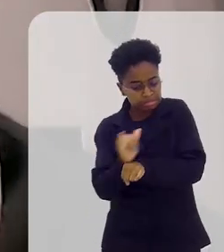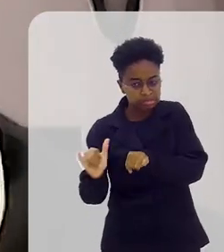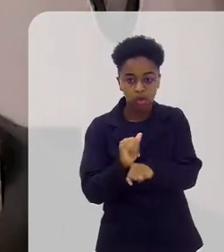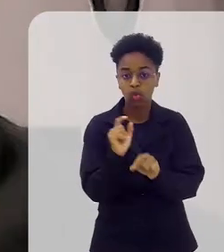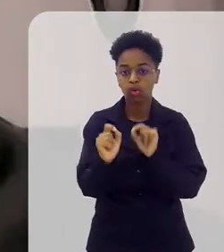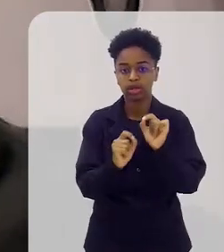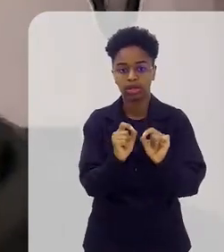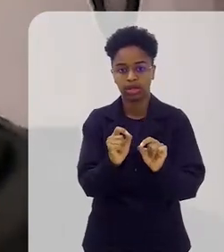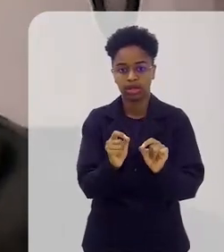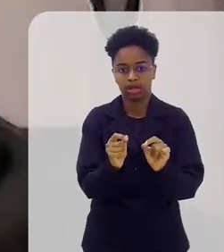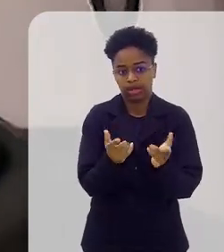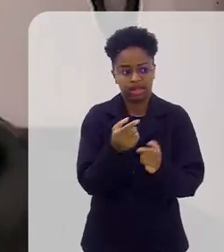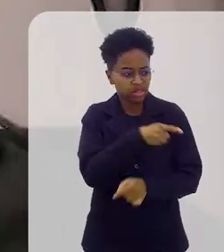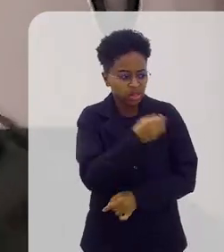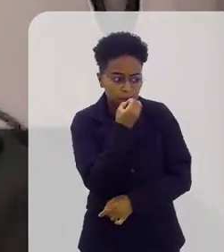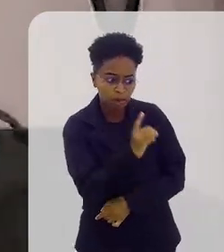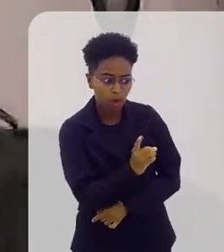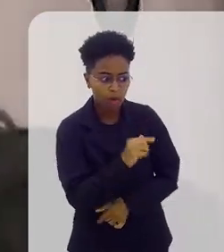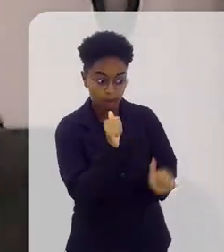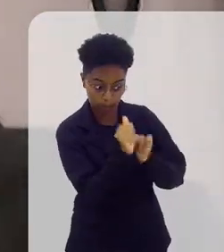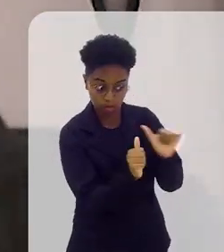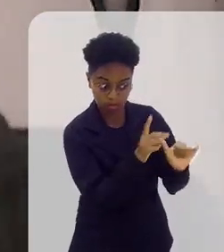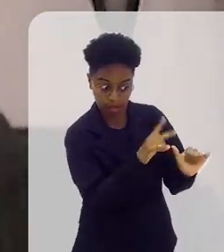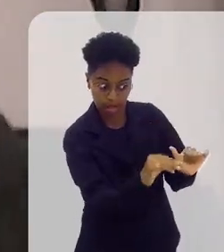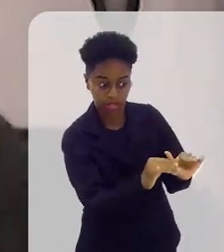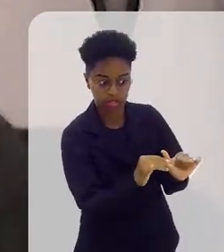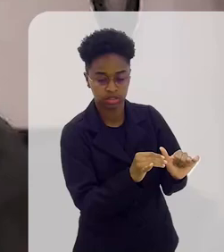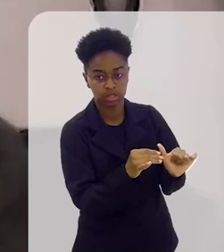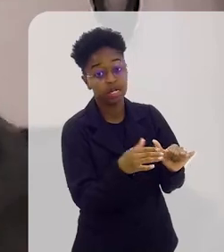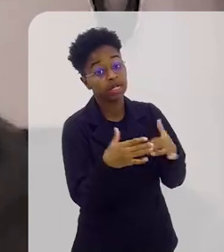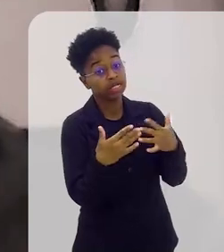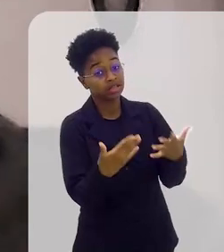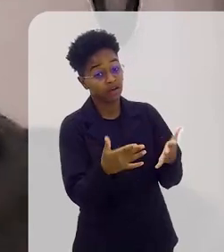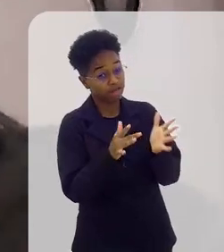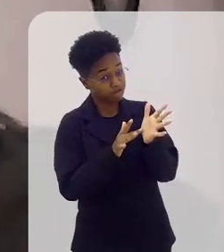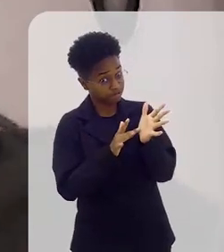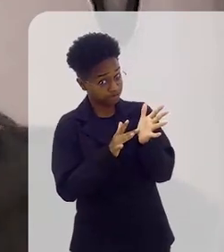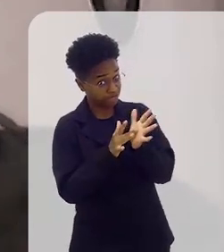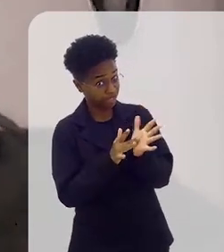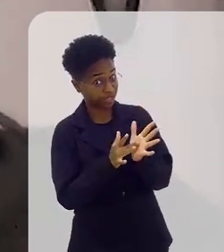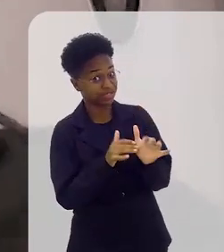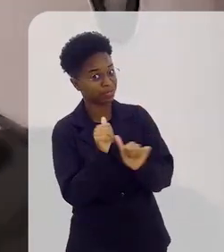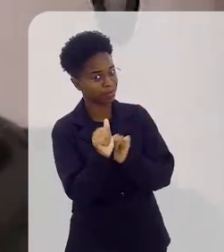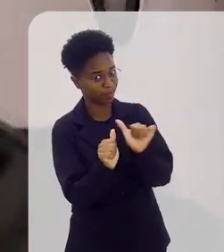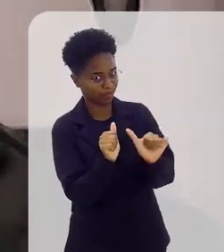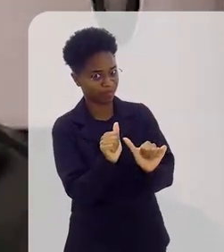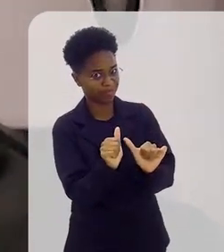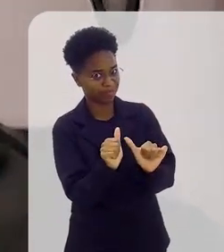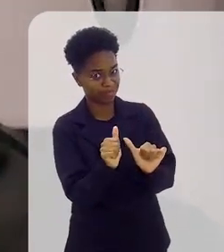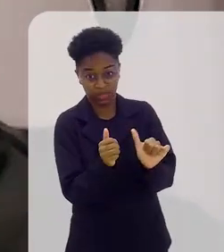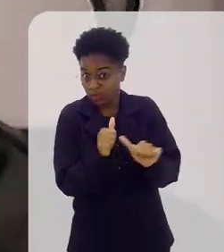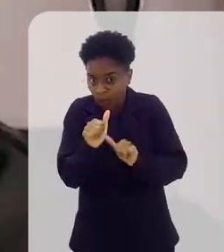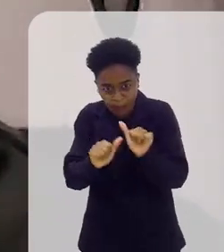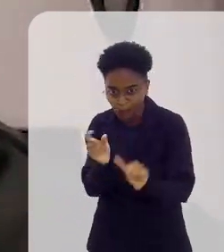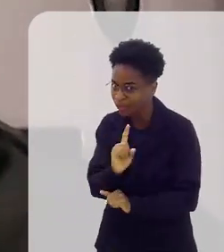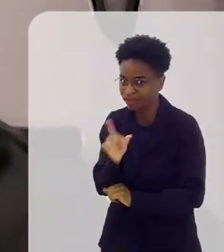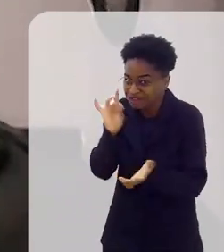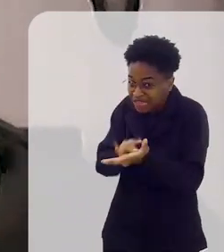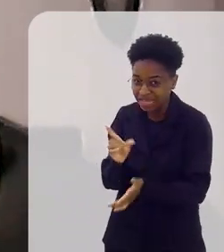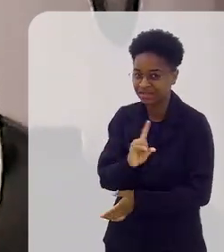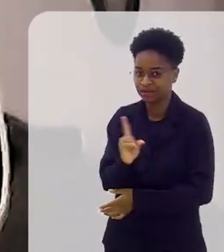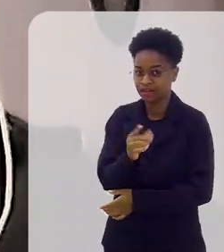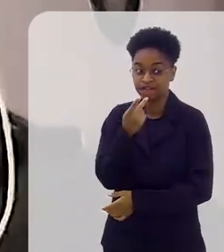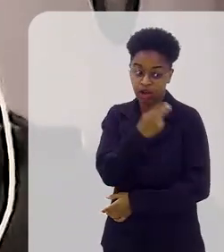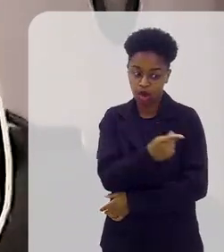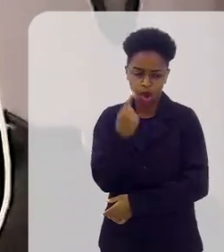ficasse pronto. Qual era a estratégia? Olha, isso aqui não está bom, vamos mudar. E aí você fingia que mudava,